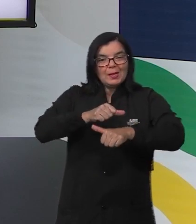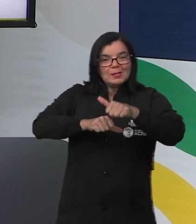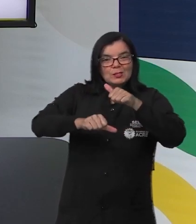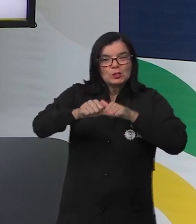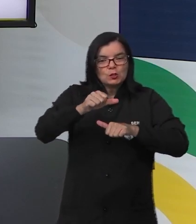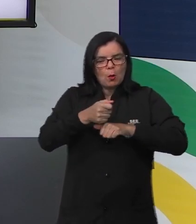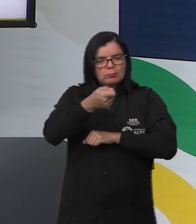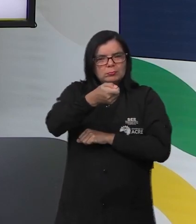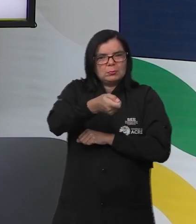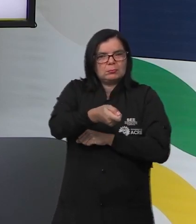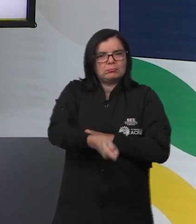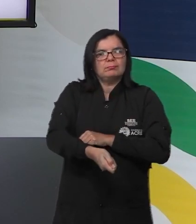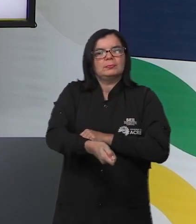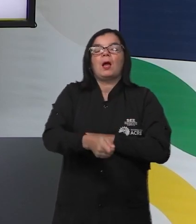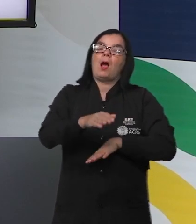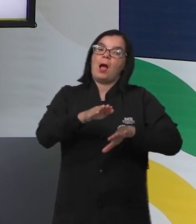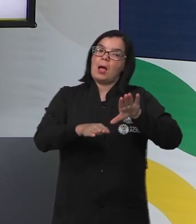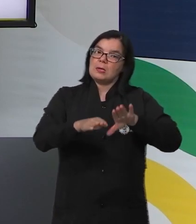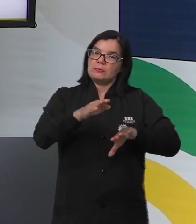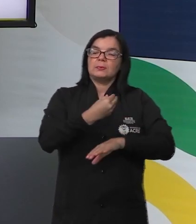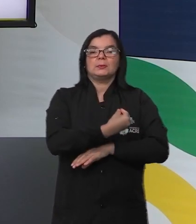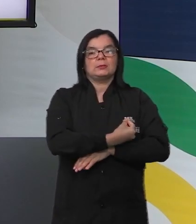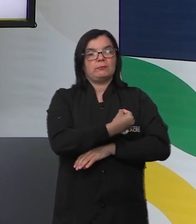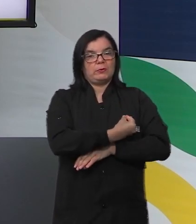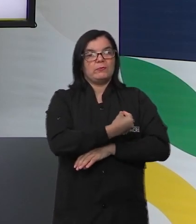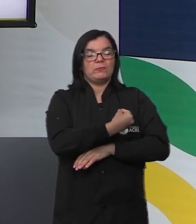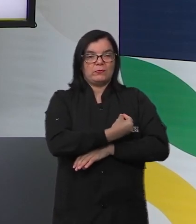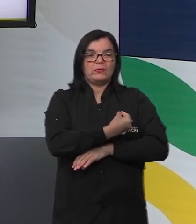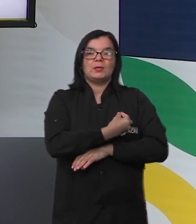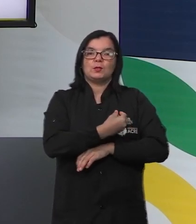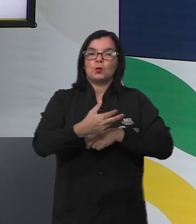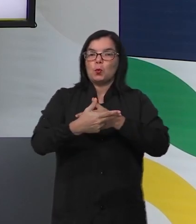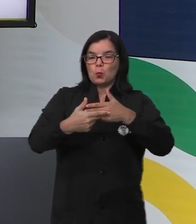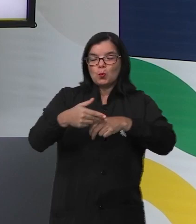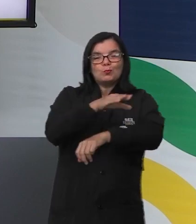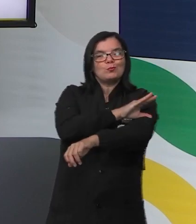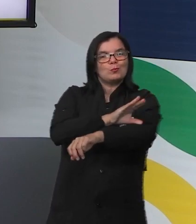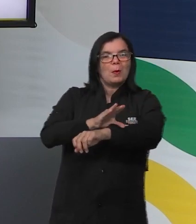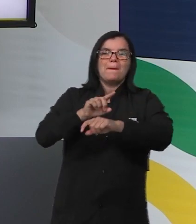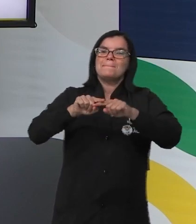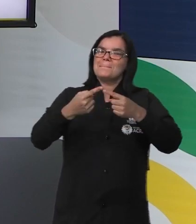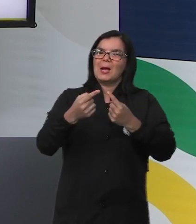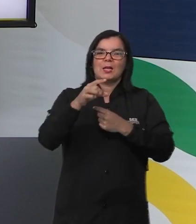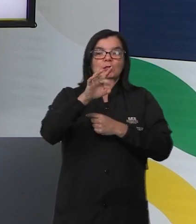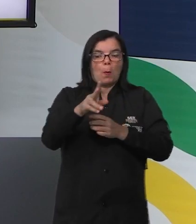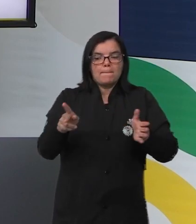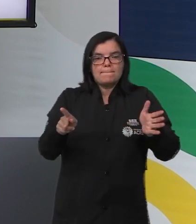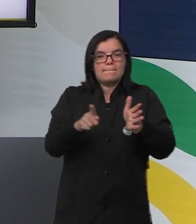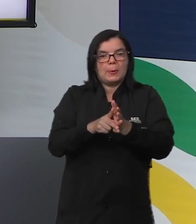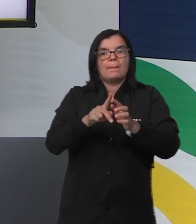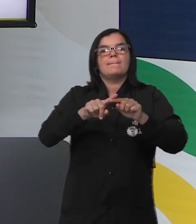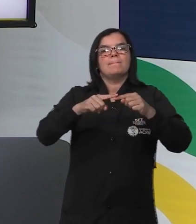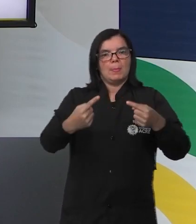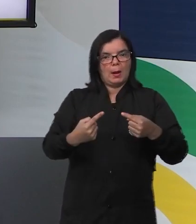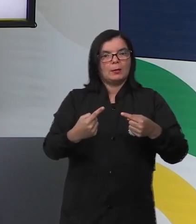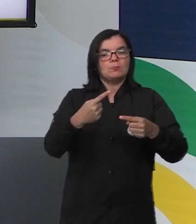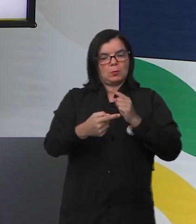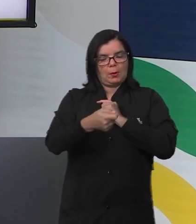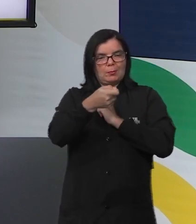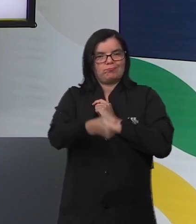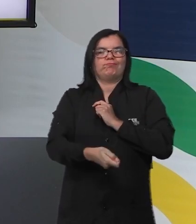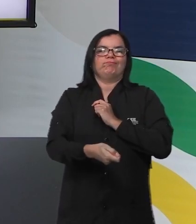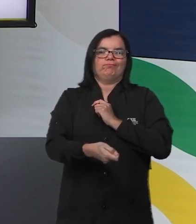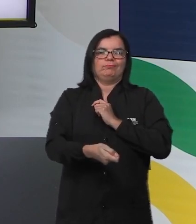essa imposição, às vezes a gente acaba vivenciando determinado tipo de cultura, mas não porque ela é pertencente, mas porque ela é